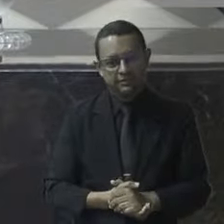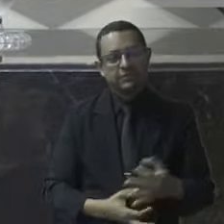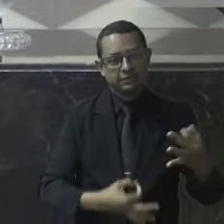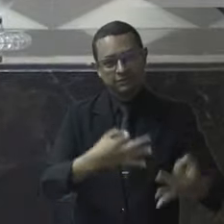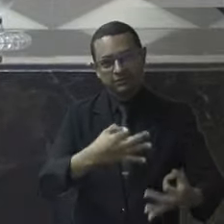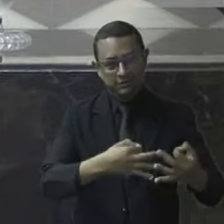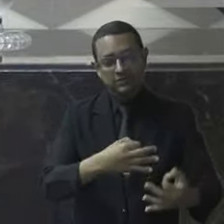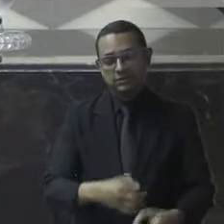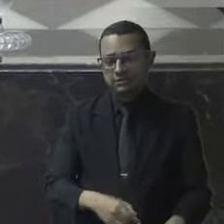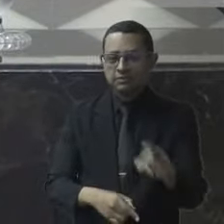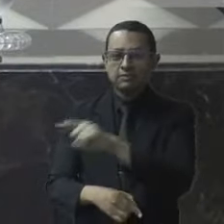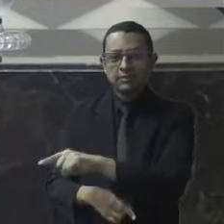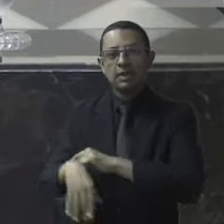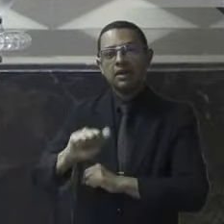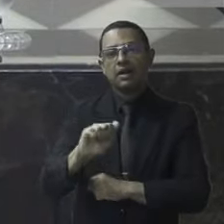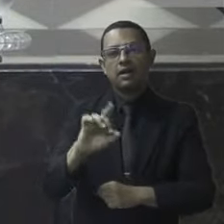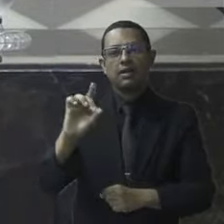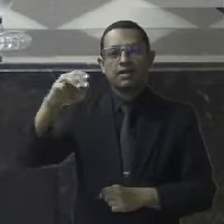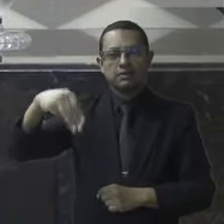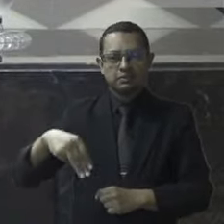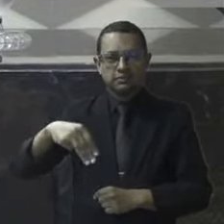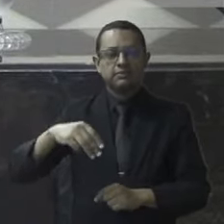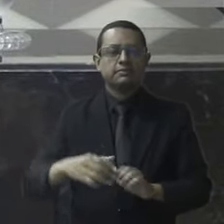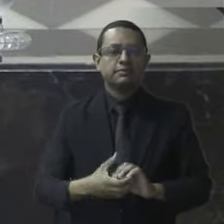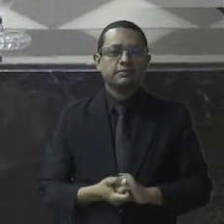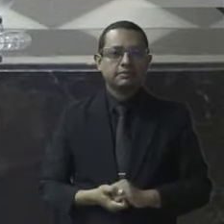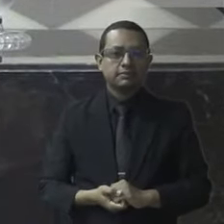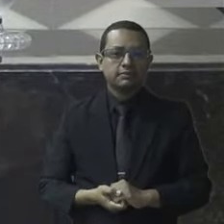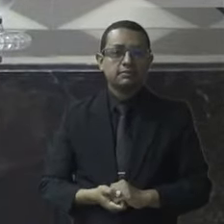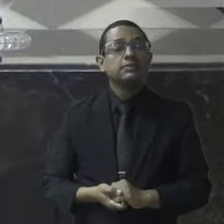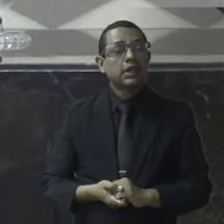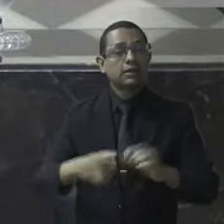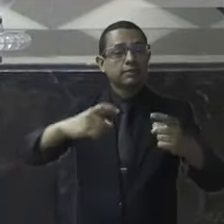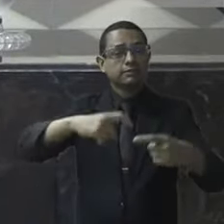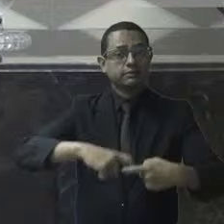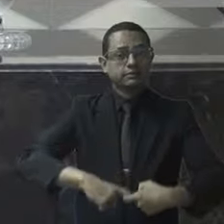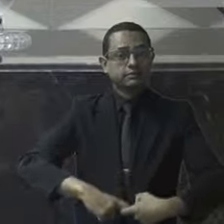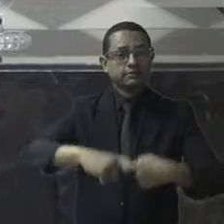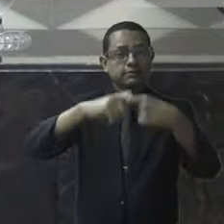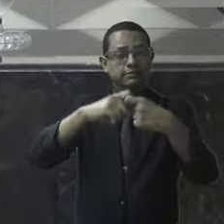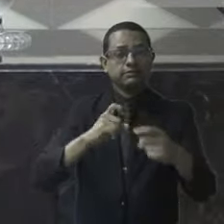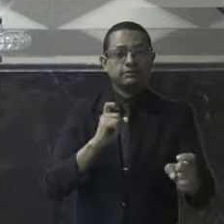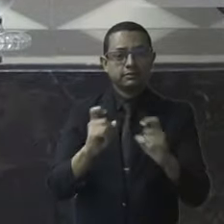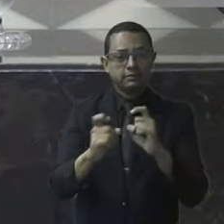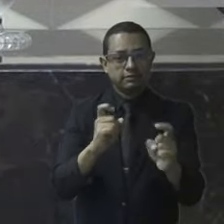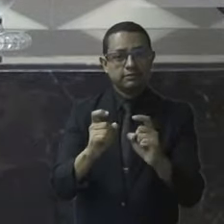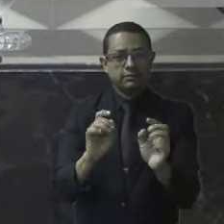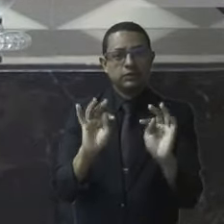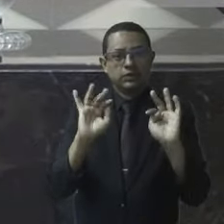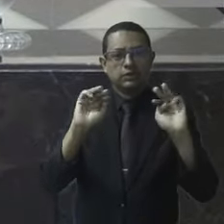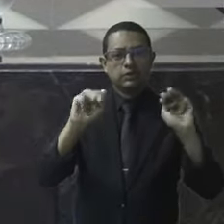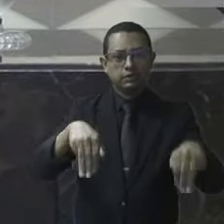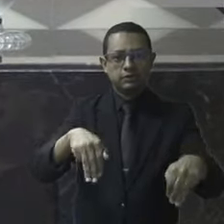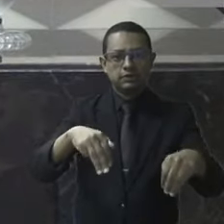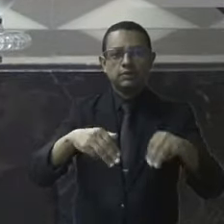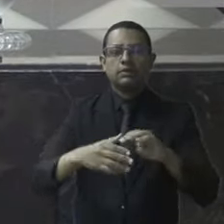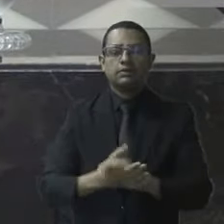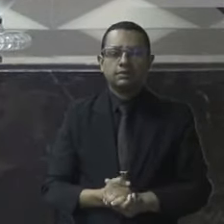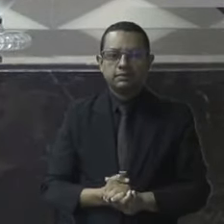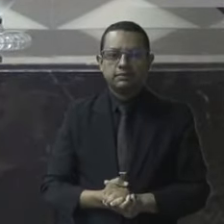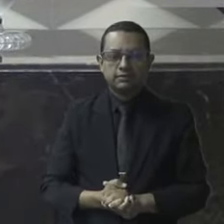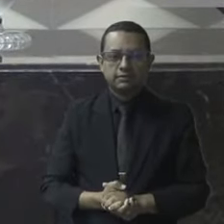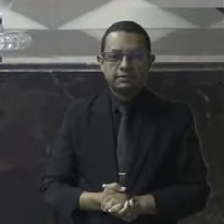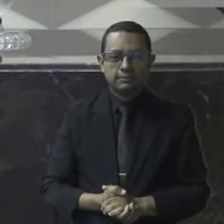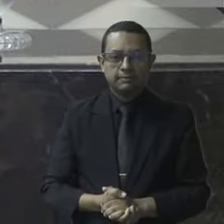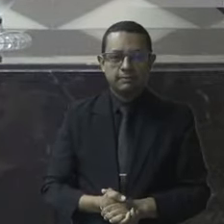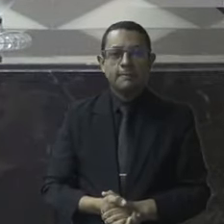parte administrativa, e suspendemos a sessão no final, suspendemos a sessão.